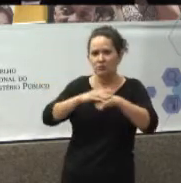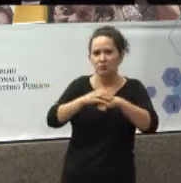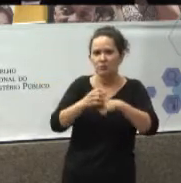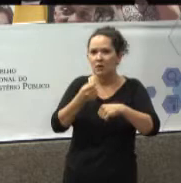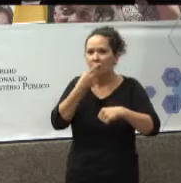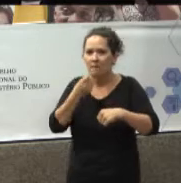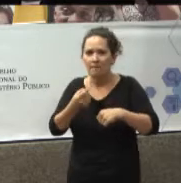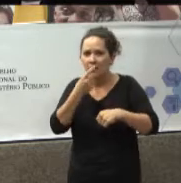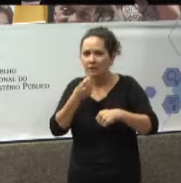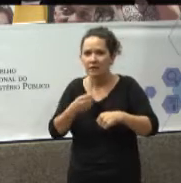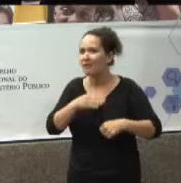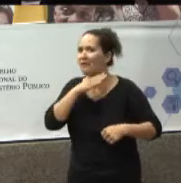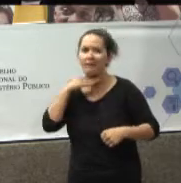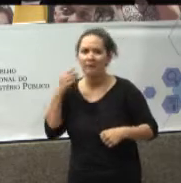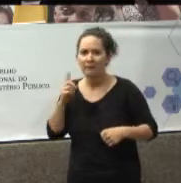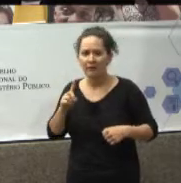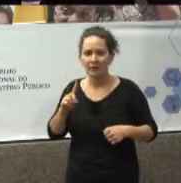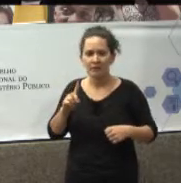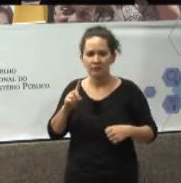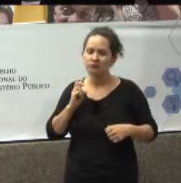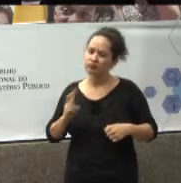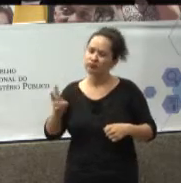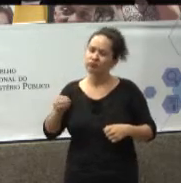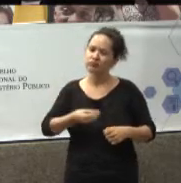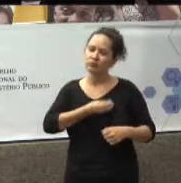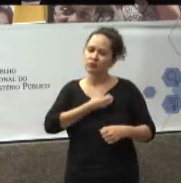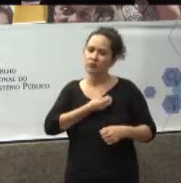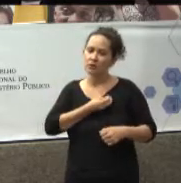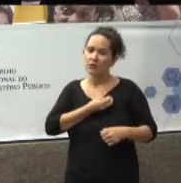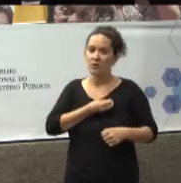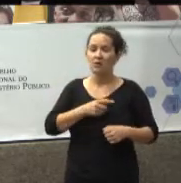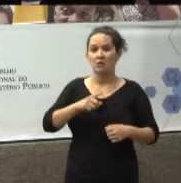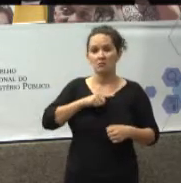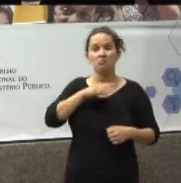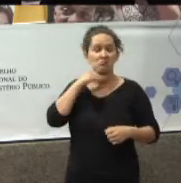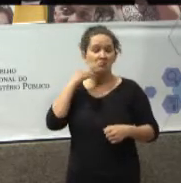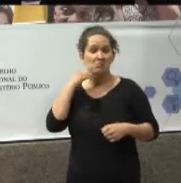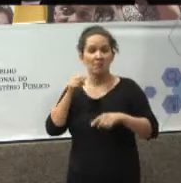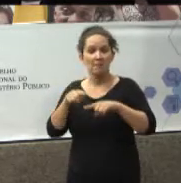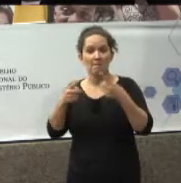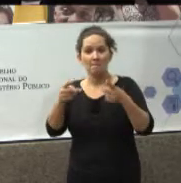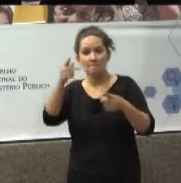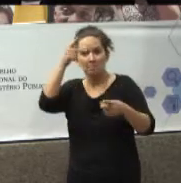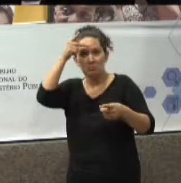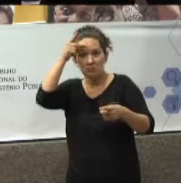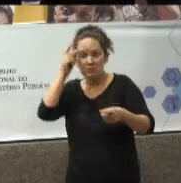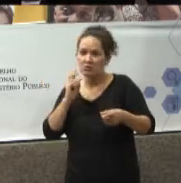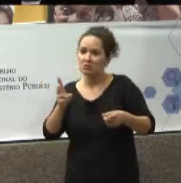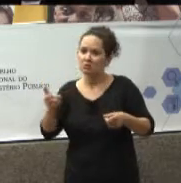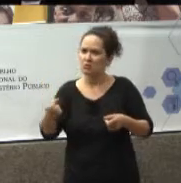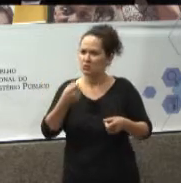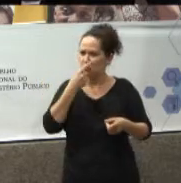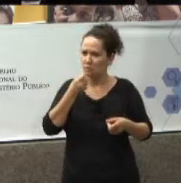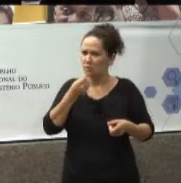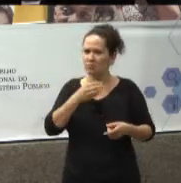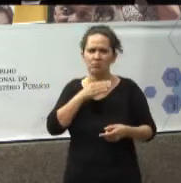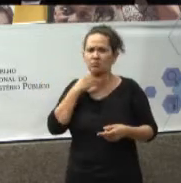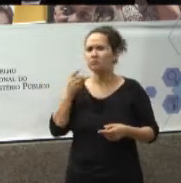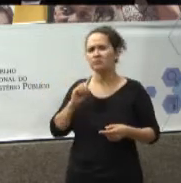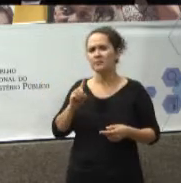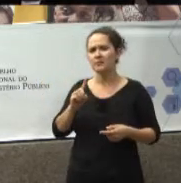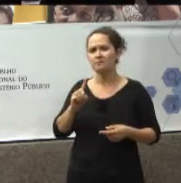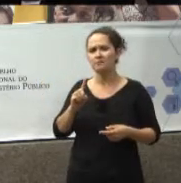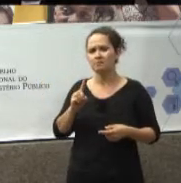morre corporais naturalmente temos morte rurais mas daqueles pacientes que abandonam o tratamento o que tem alguma outra comunidade